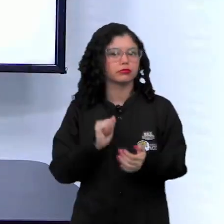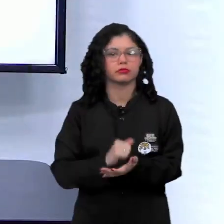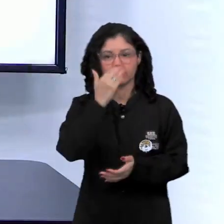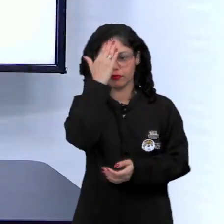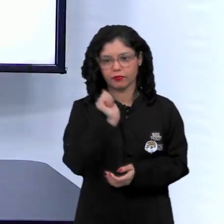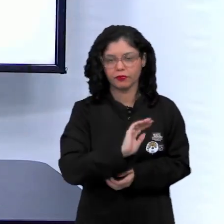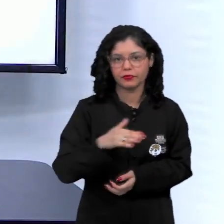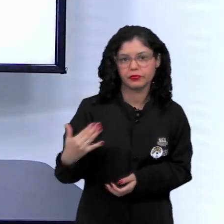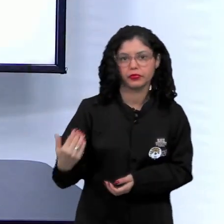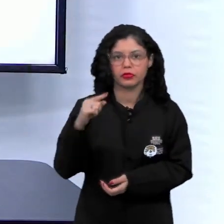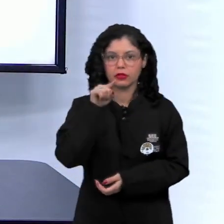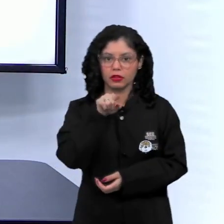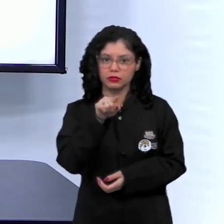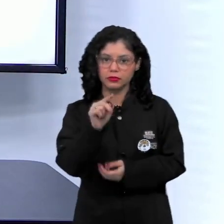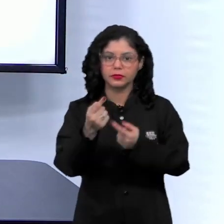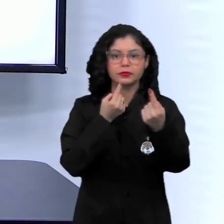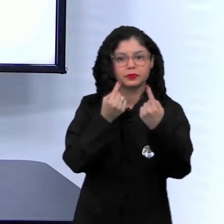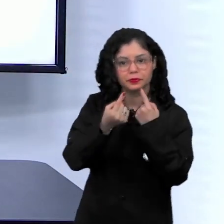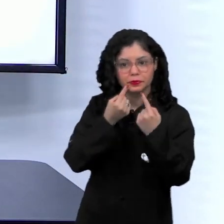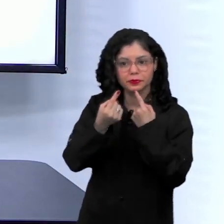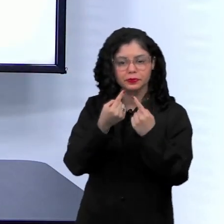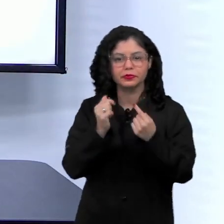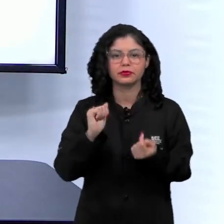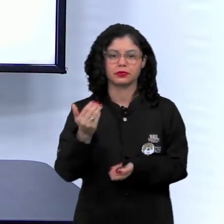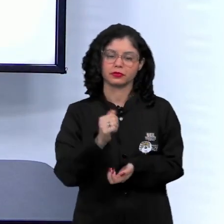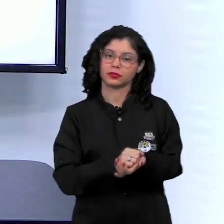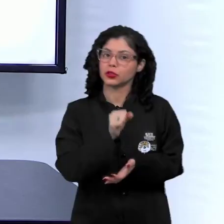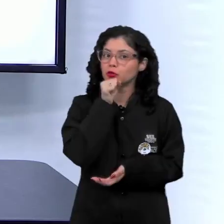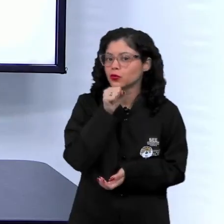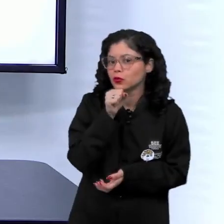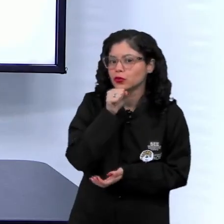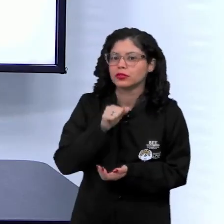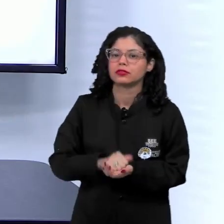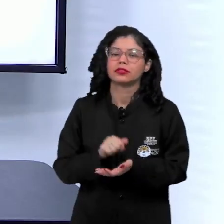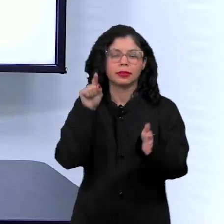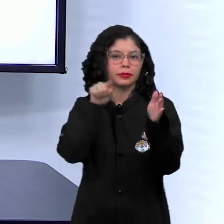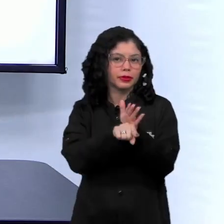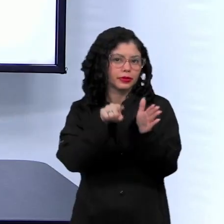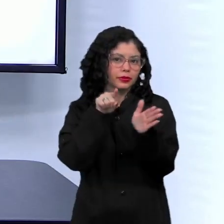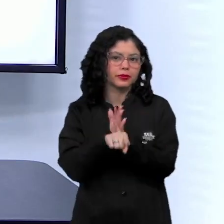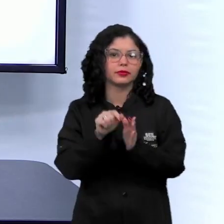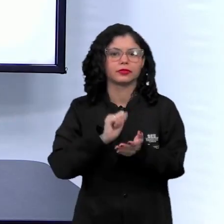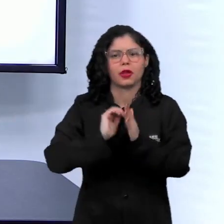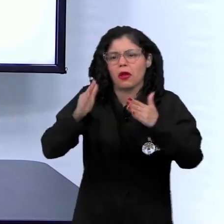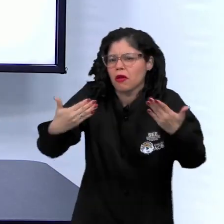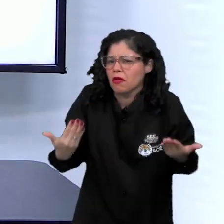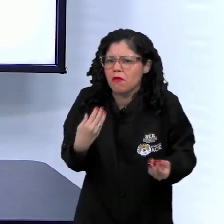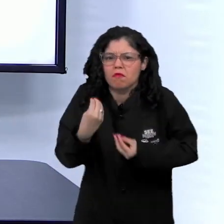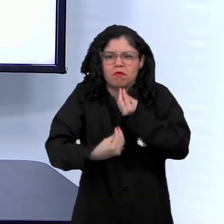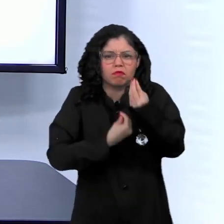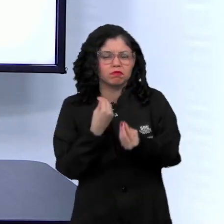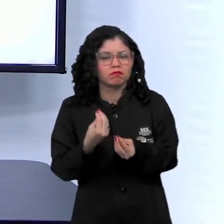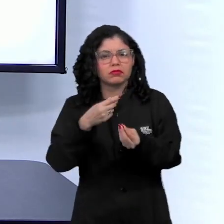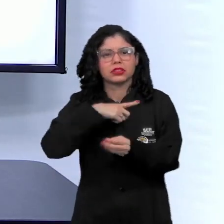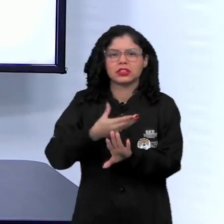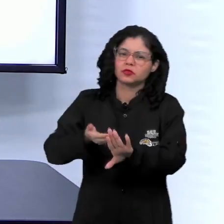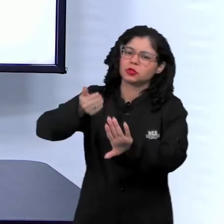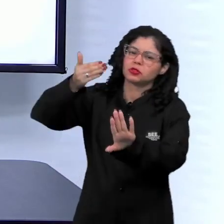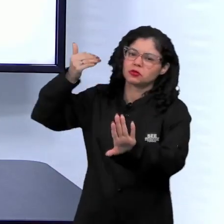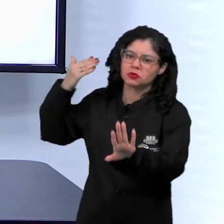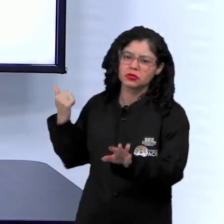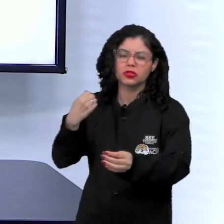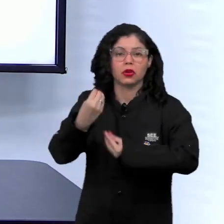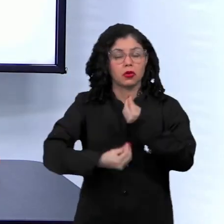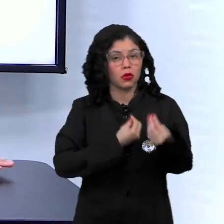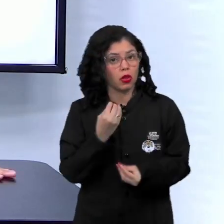sabe quando você vai lá conversar com os seus avós e você pergunta, como que era na sua época, como